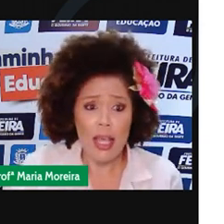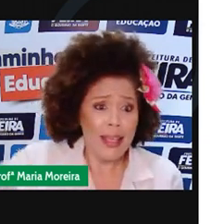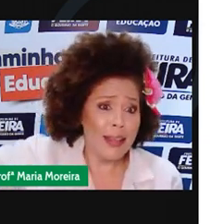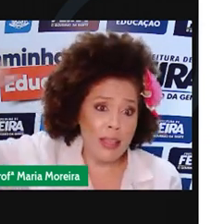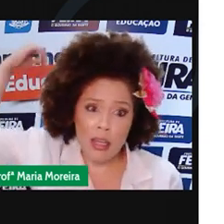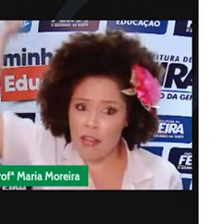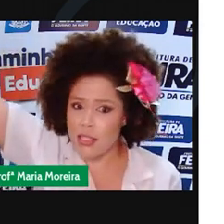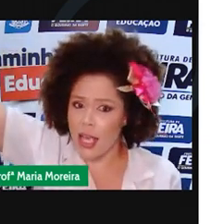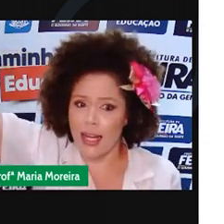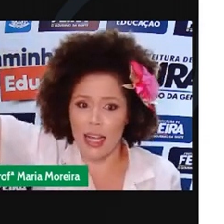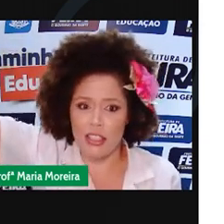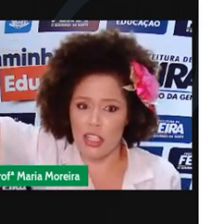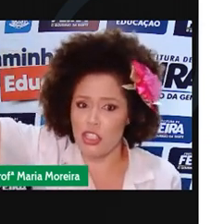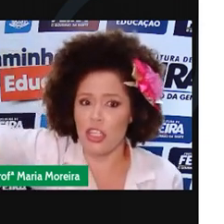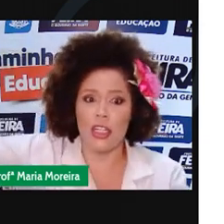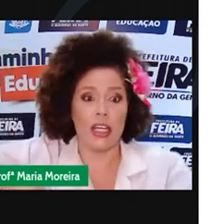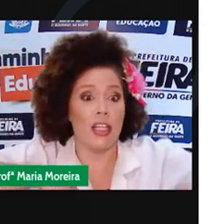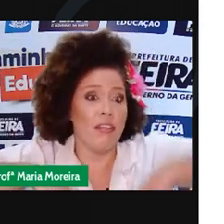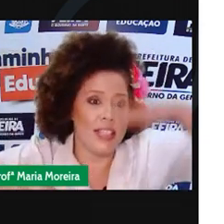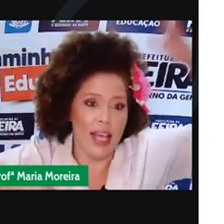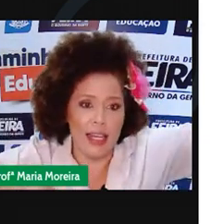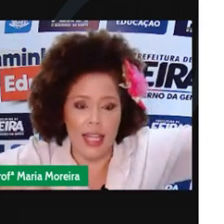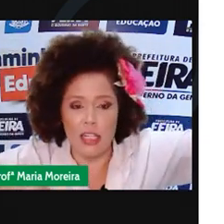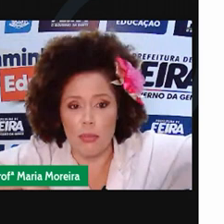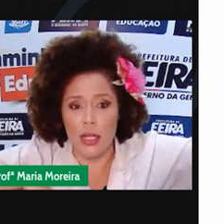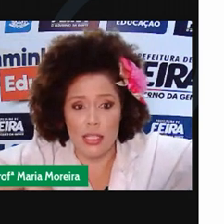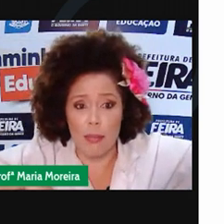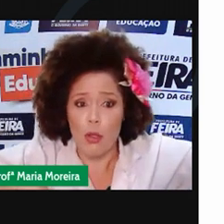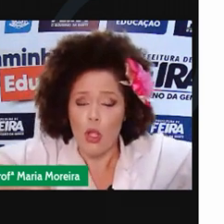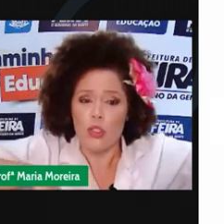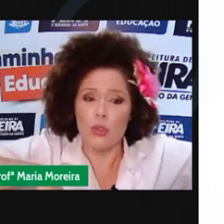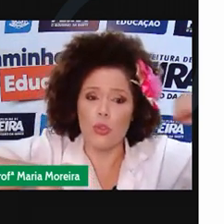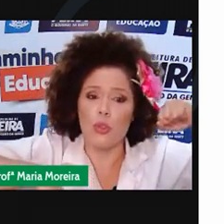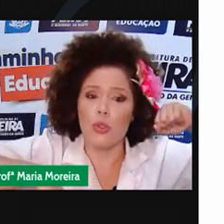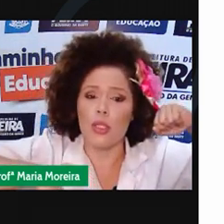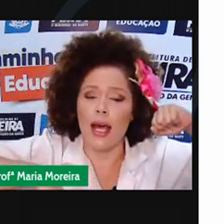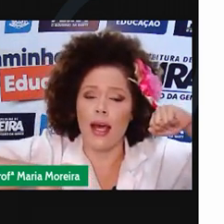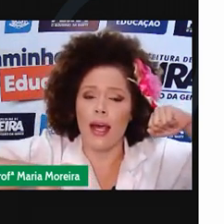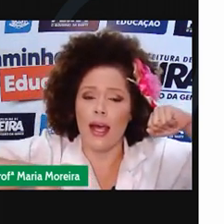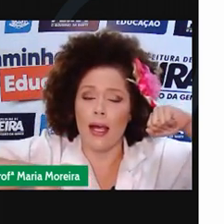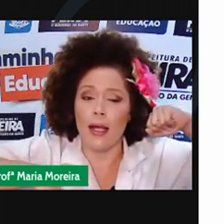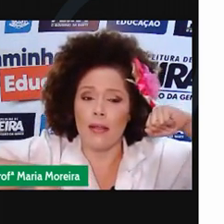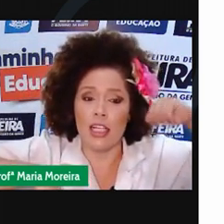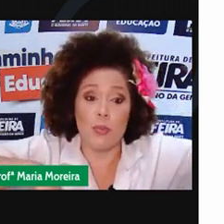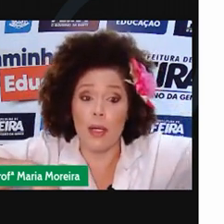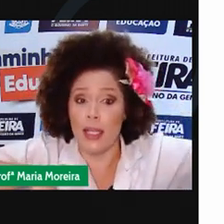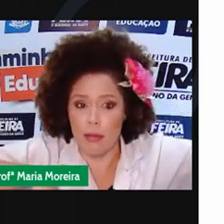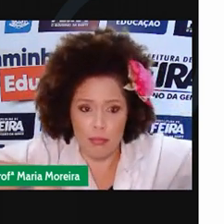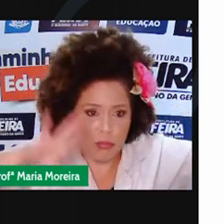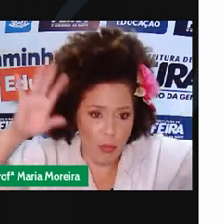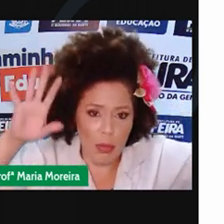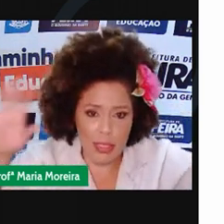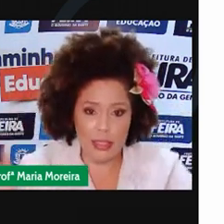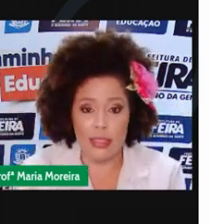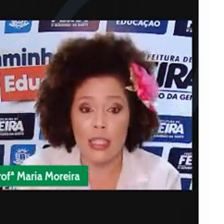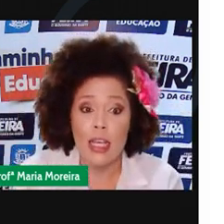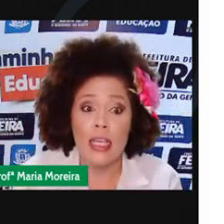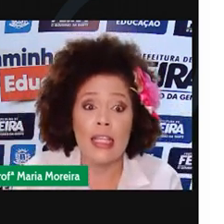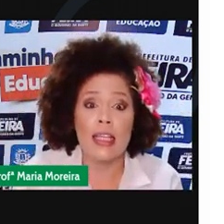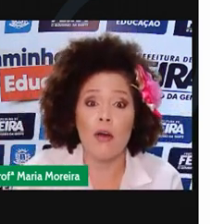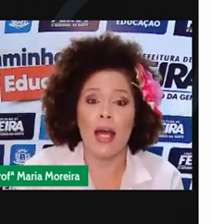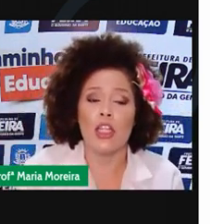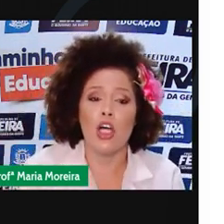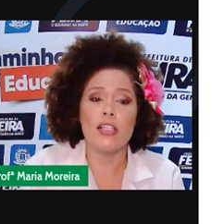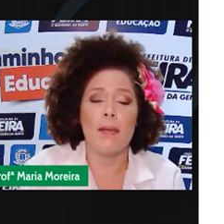dos Estados Unidos que não vai ser a realidade da China que não vai ser a idade por exemplo do da Espanha Vamos